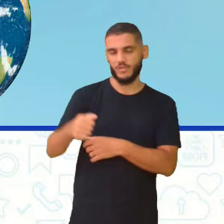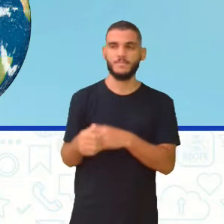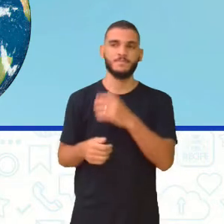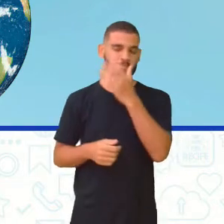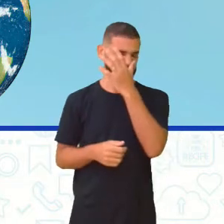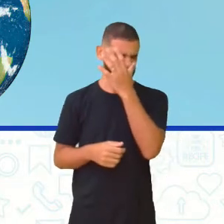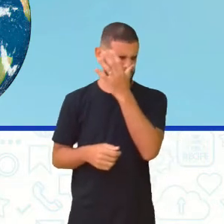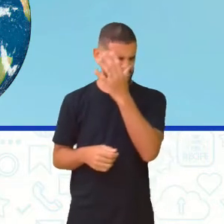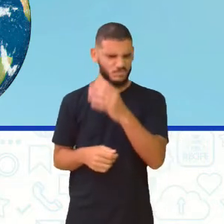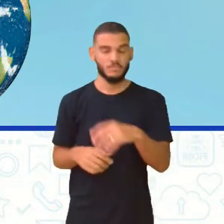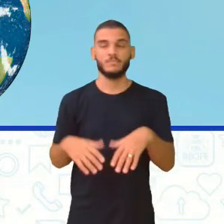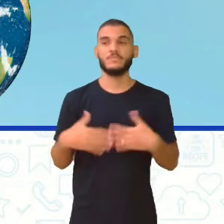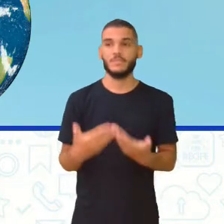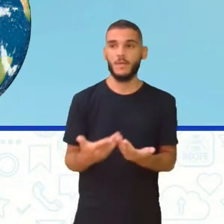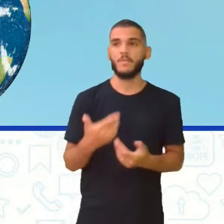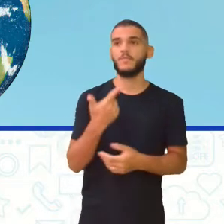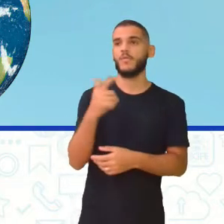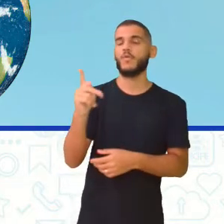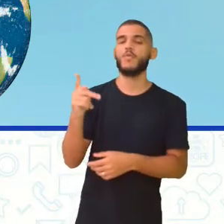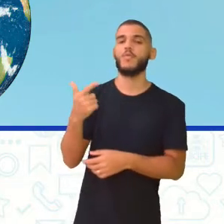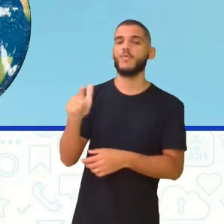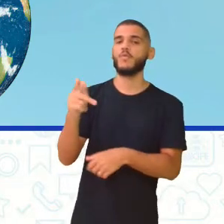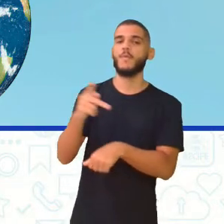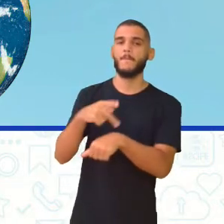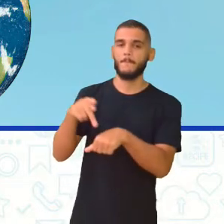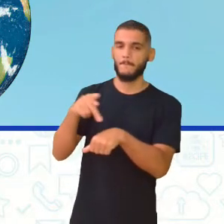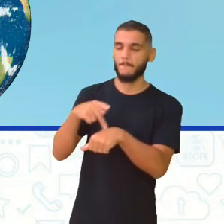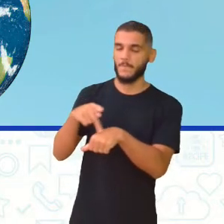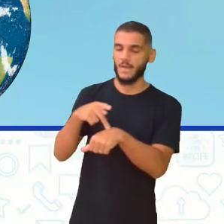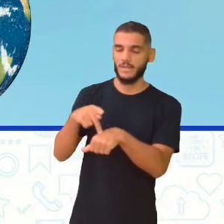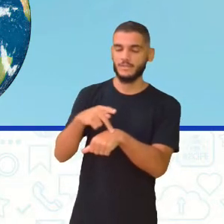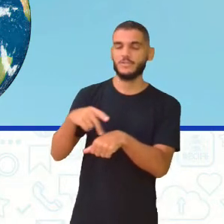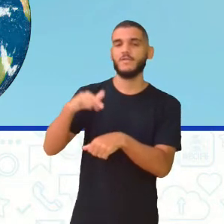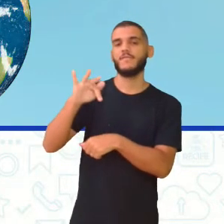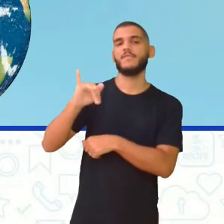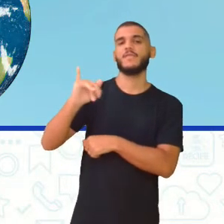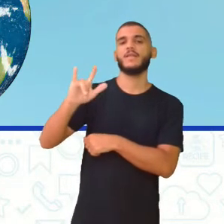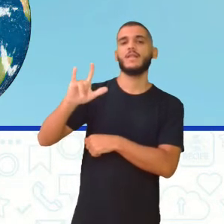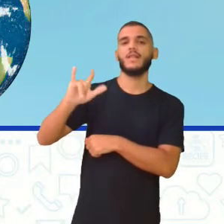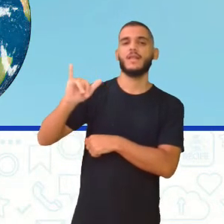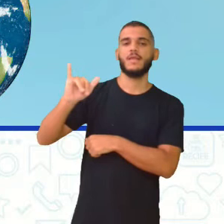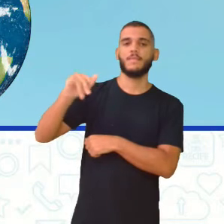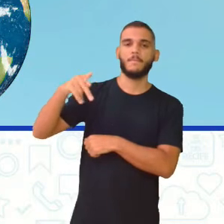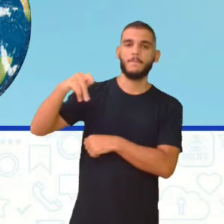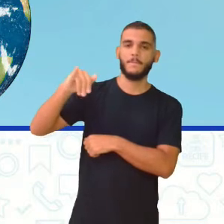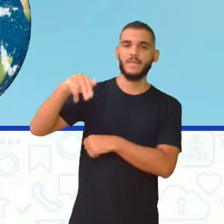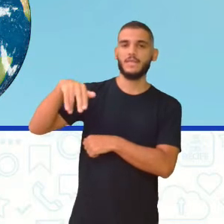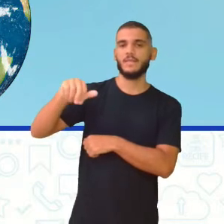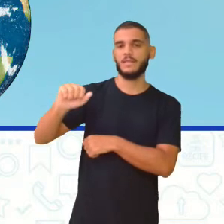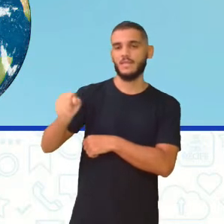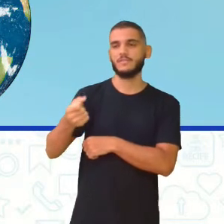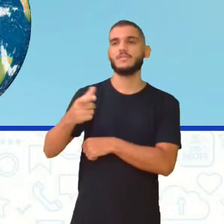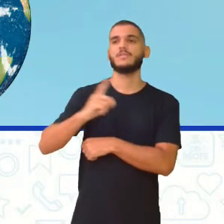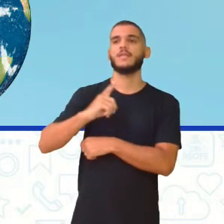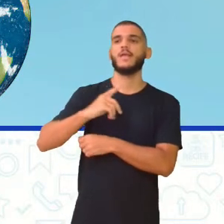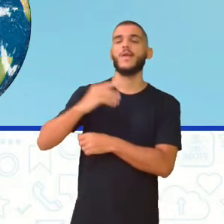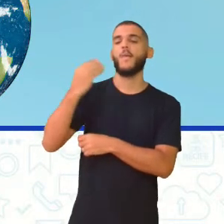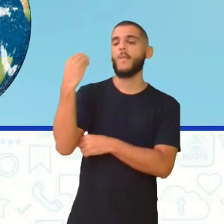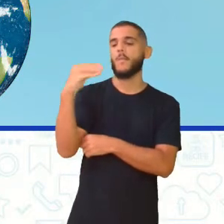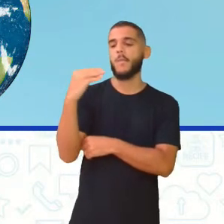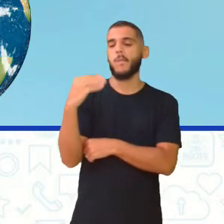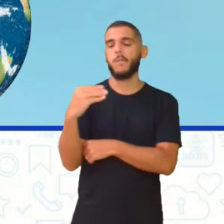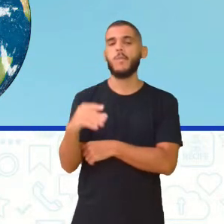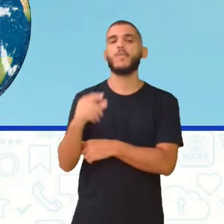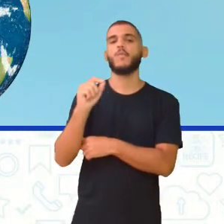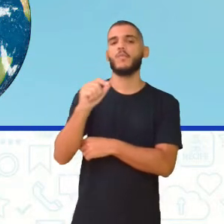têm uma carência muito grande, né, de beta-caroteno, já existe a adição dessa biofortificação